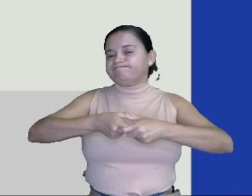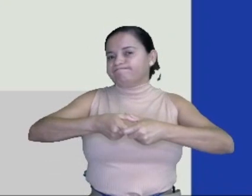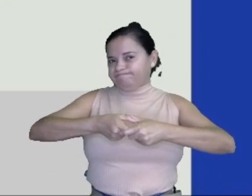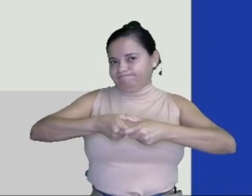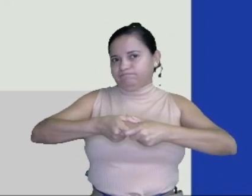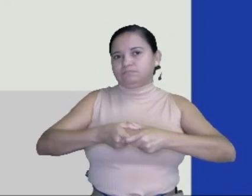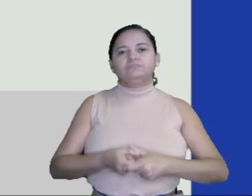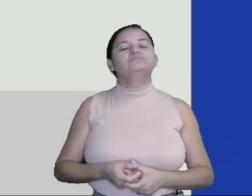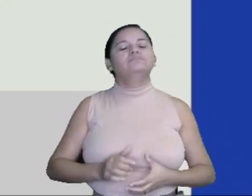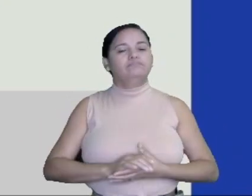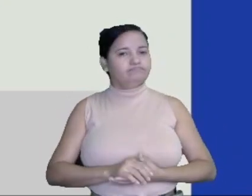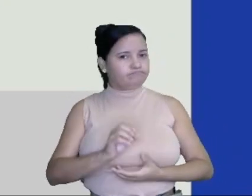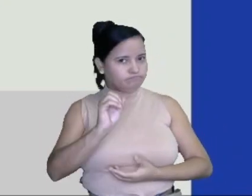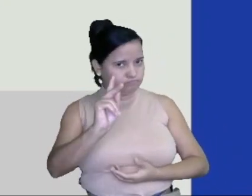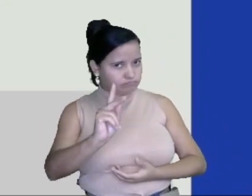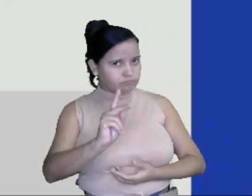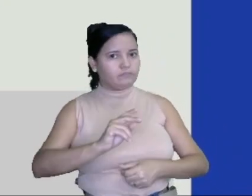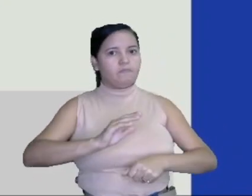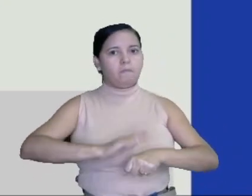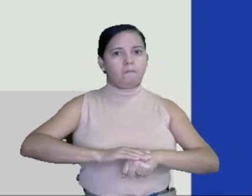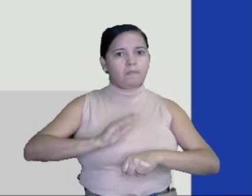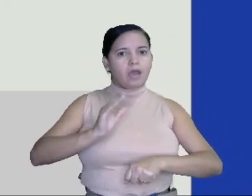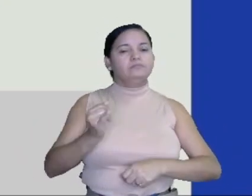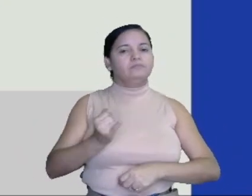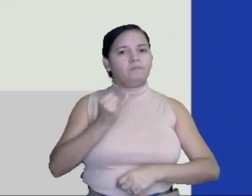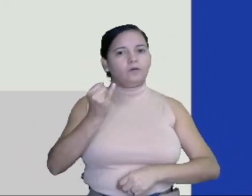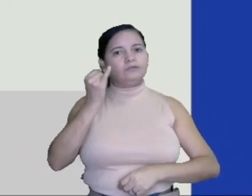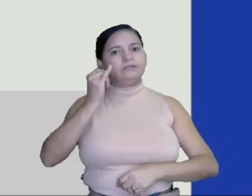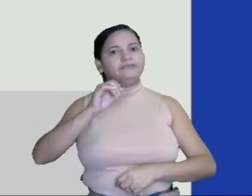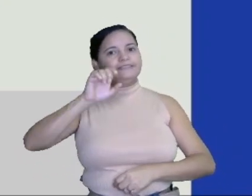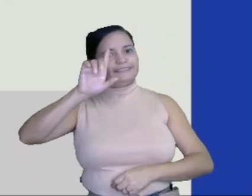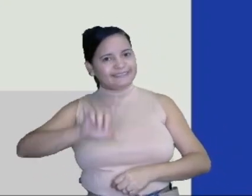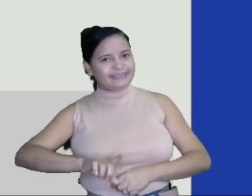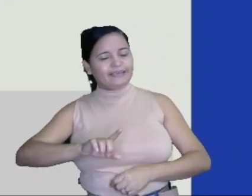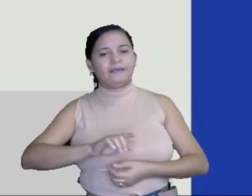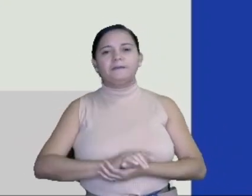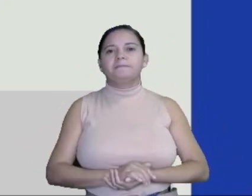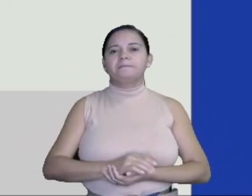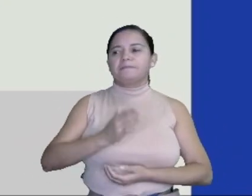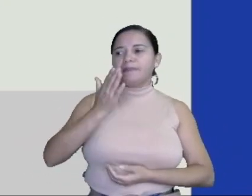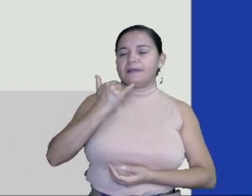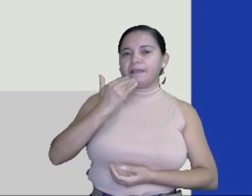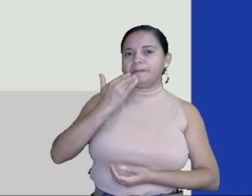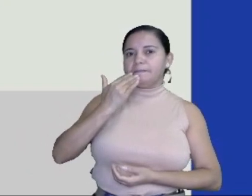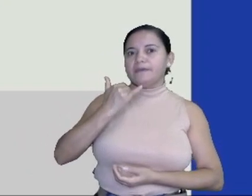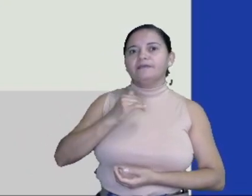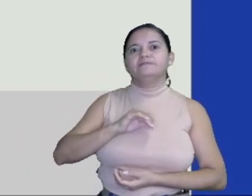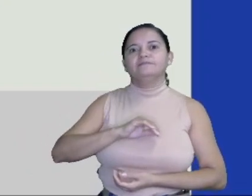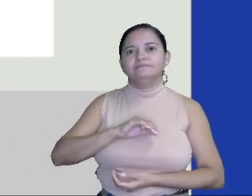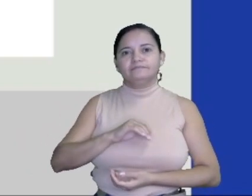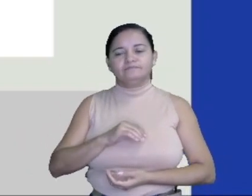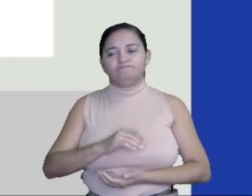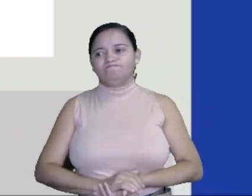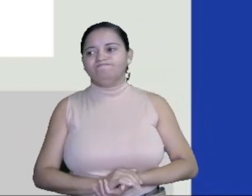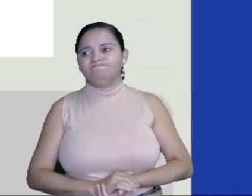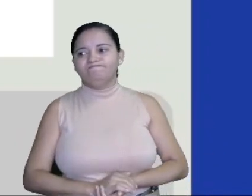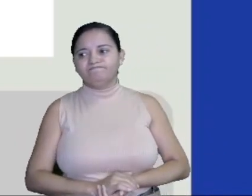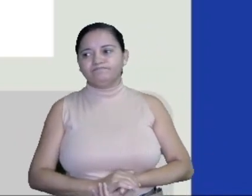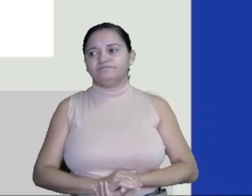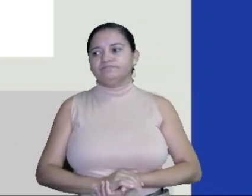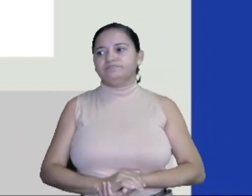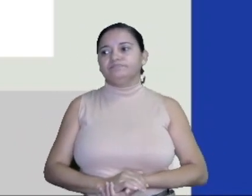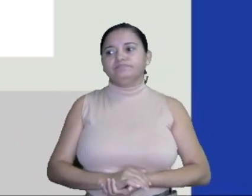outros alimentos, ok? Os mais importantes são os alimentos reguladores e os alimentos energéticos,